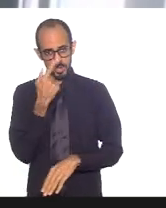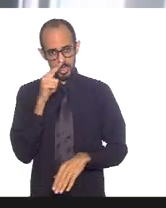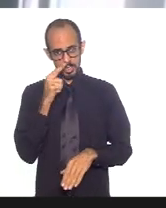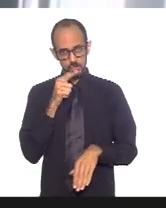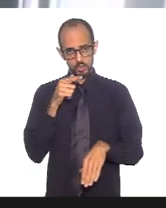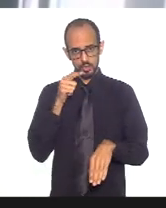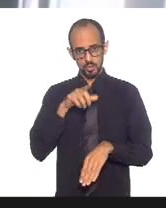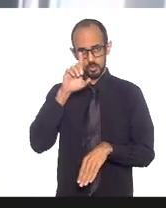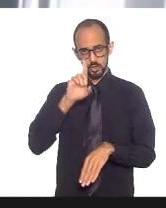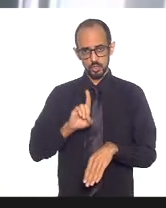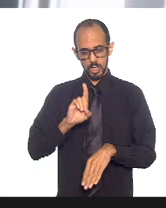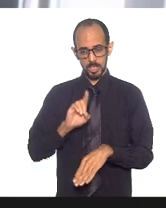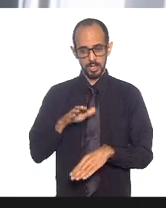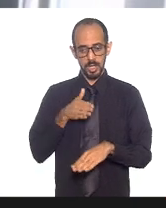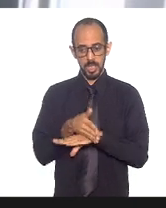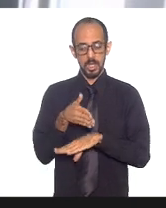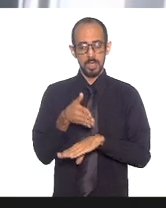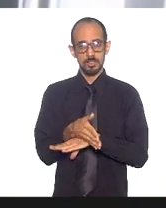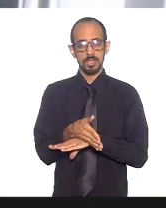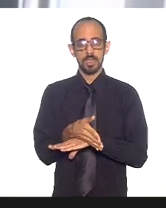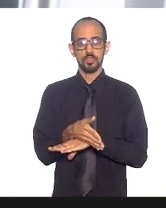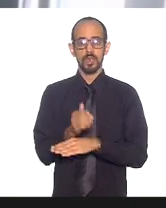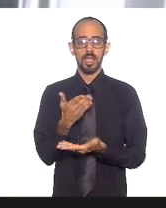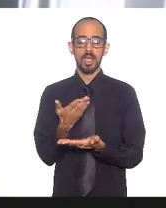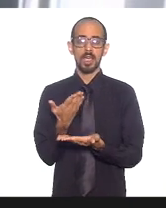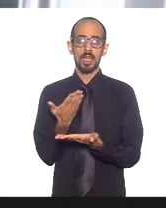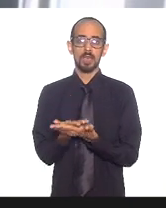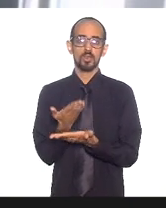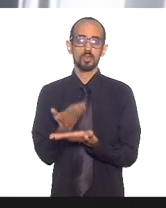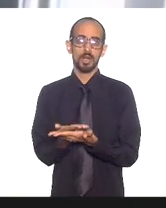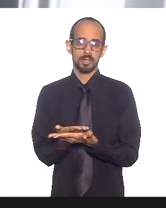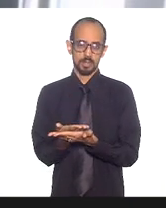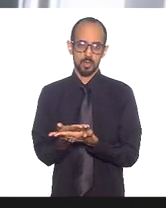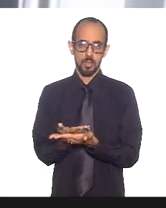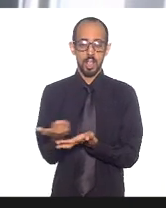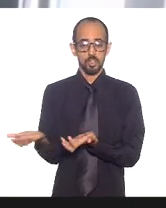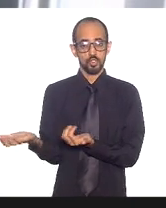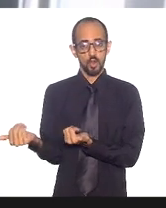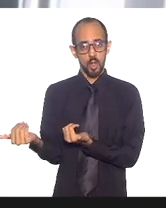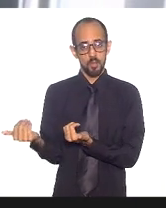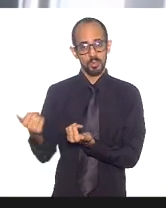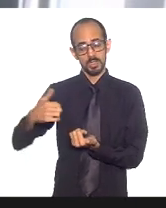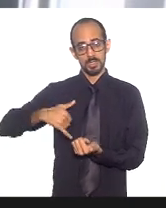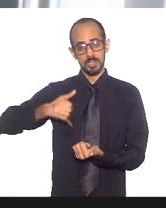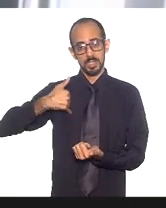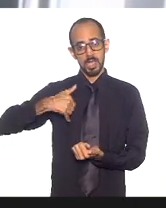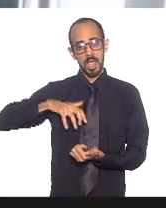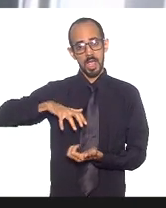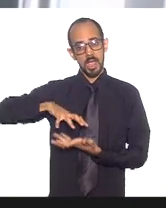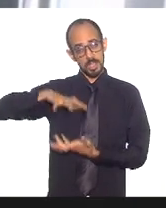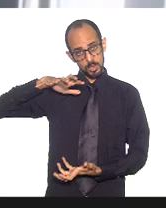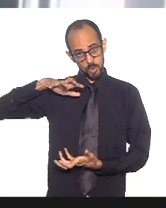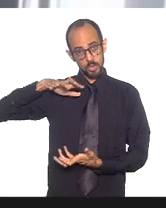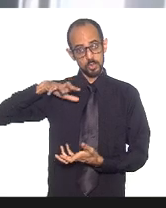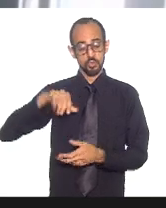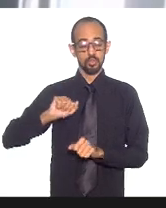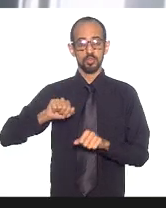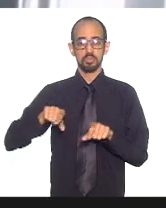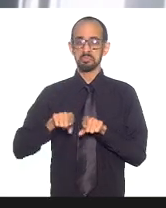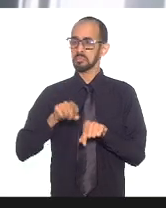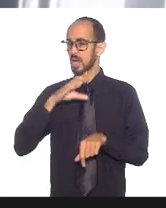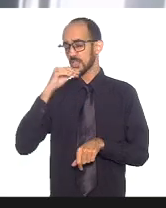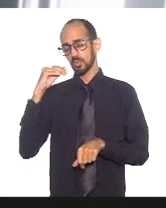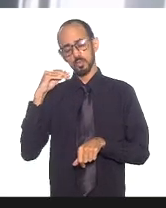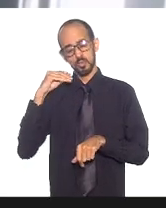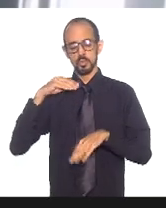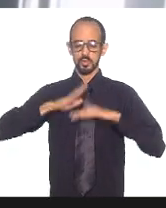educação a jovens e adultos e até pessoas idosas que não concluíram a educação básica na idade